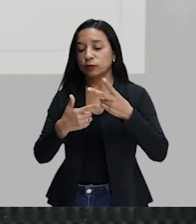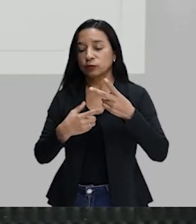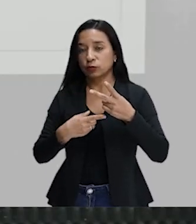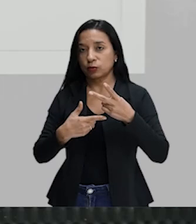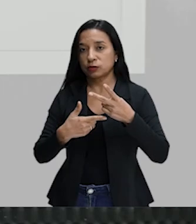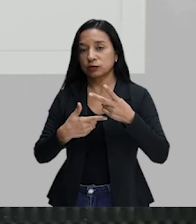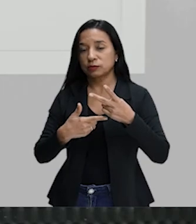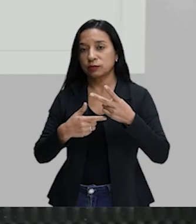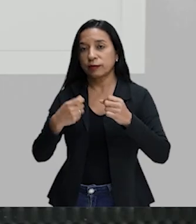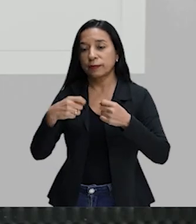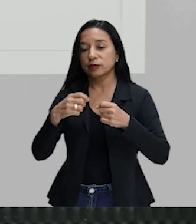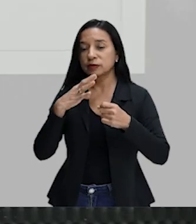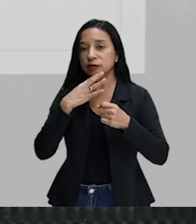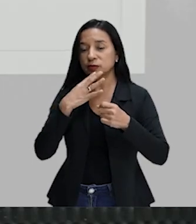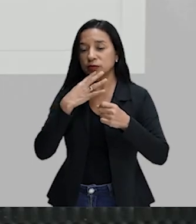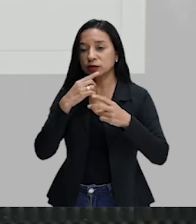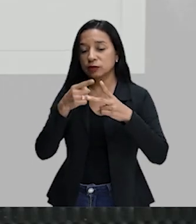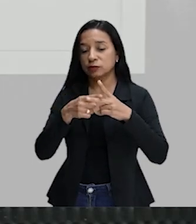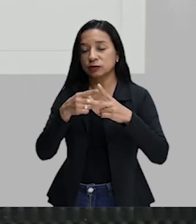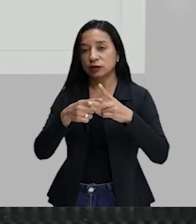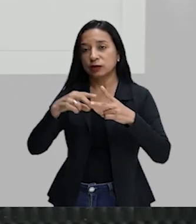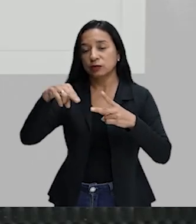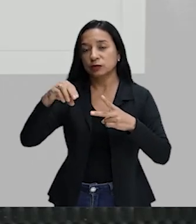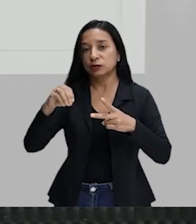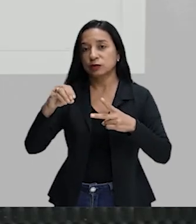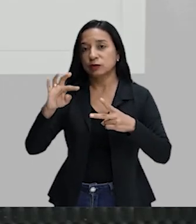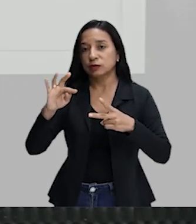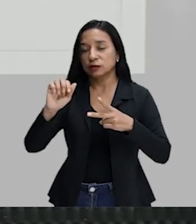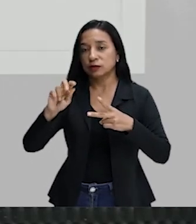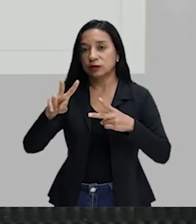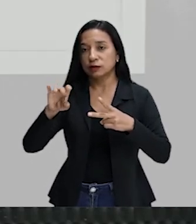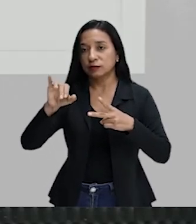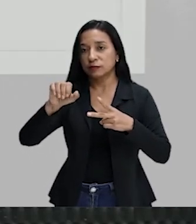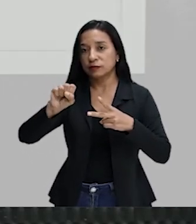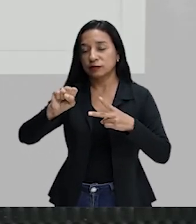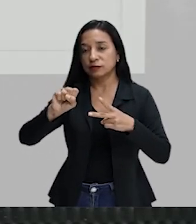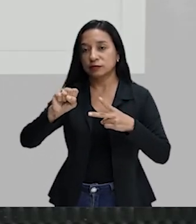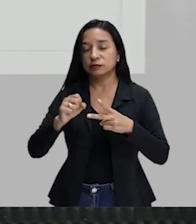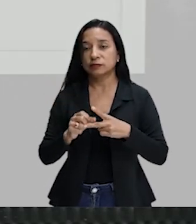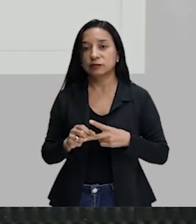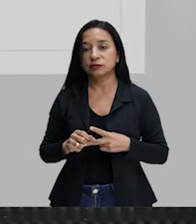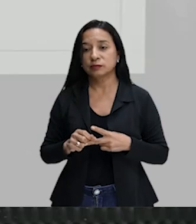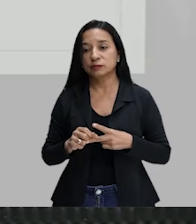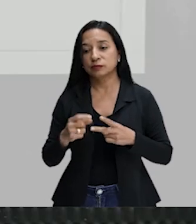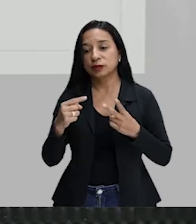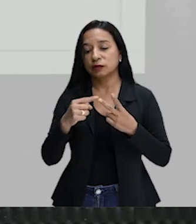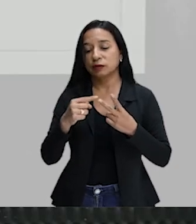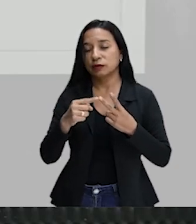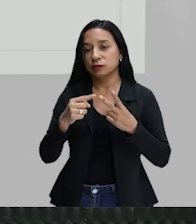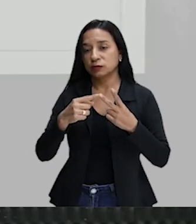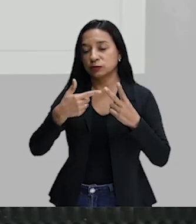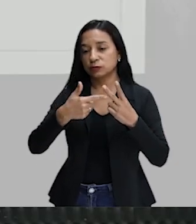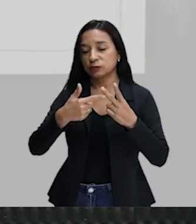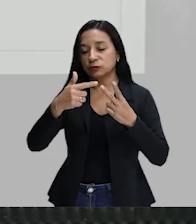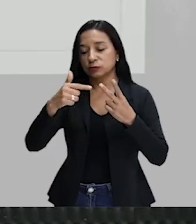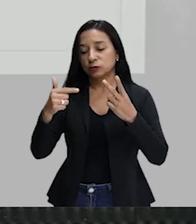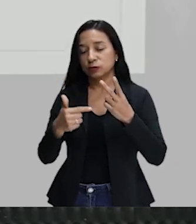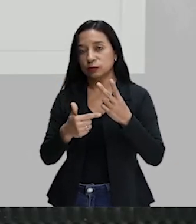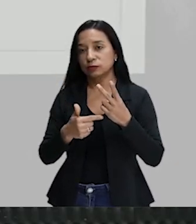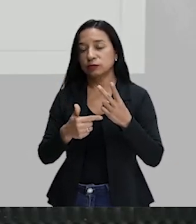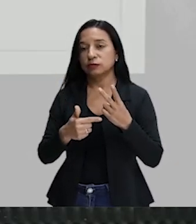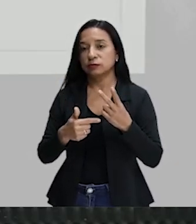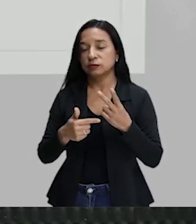Aqueles arcos notáveis. Tá? Cosseno de 45 vale raiz de 2 sobre 2.